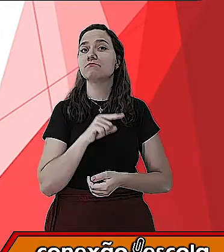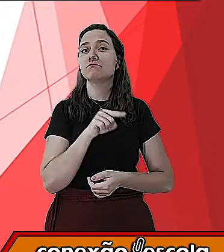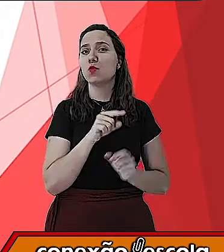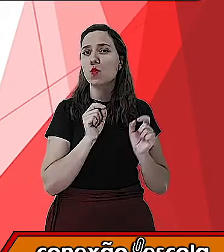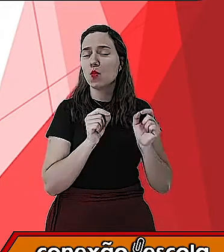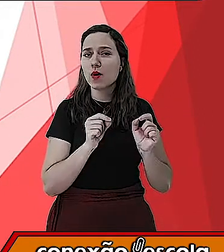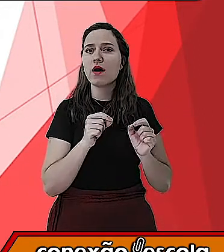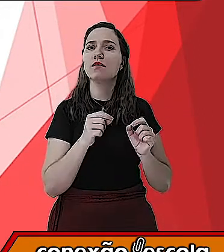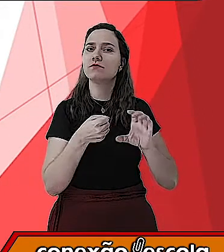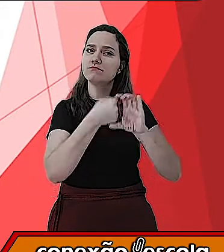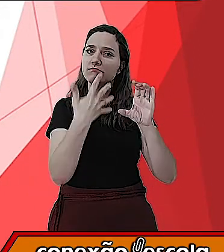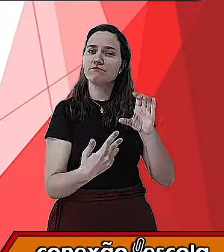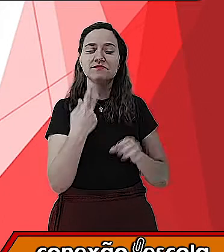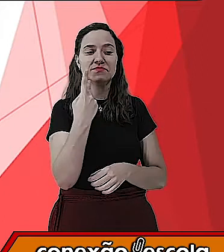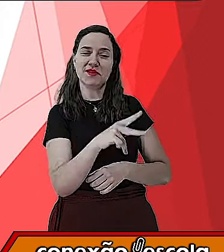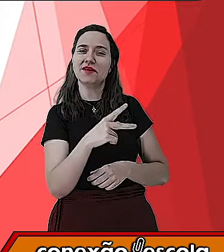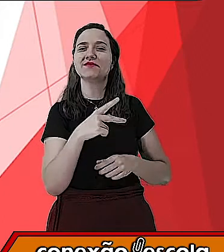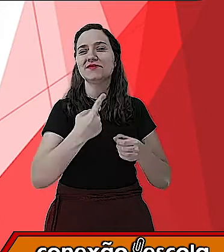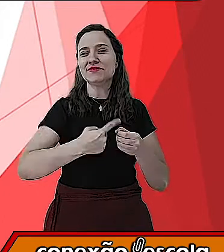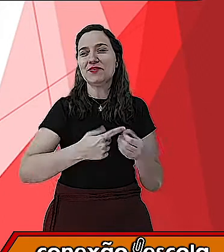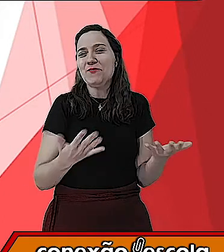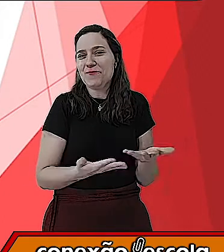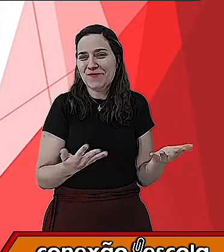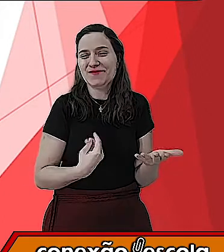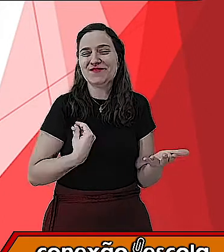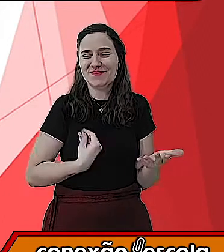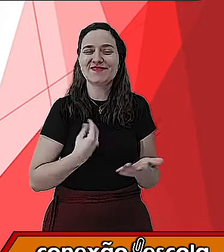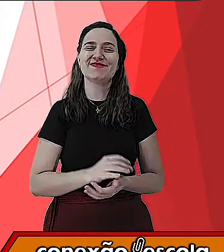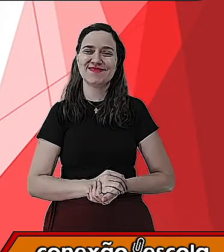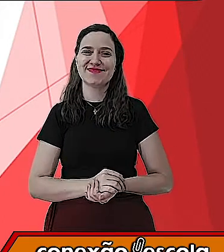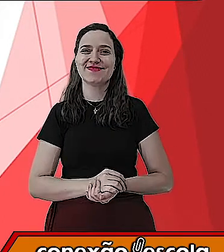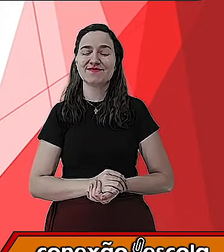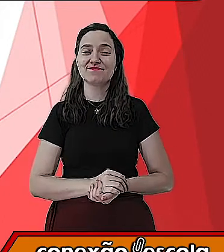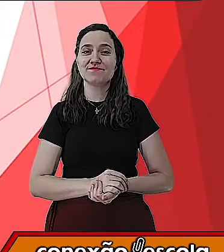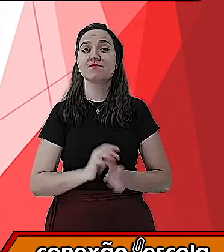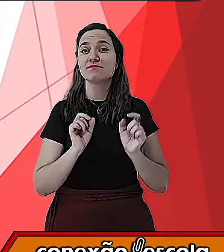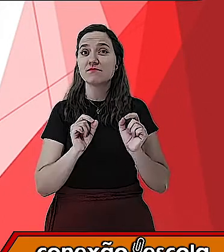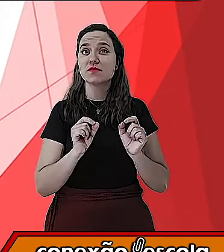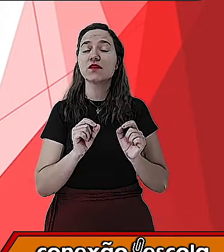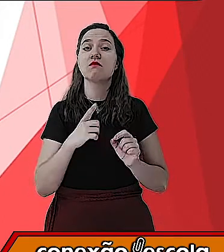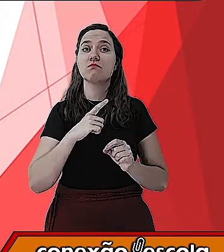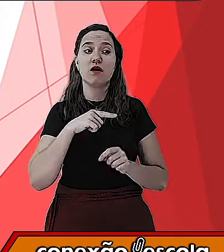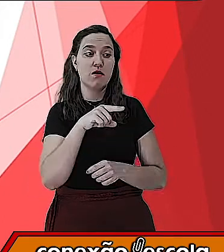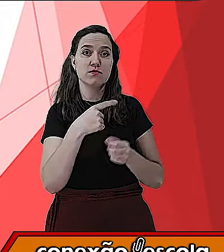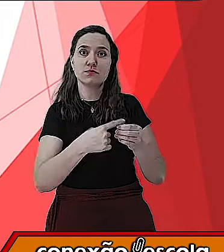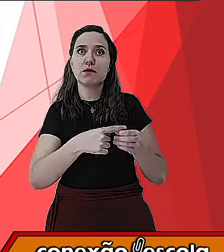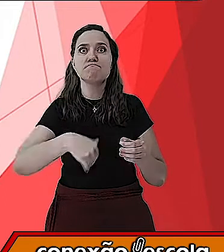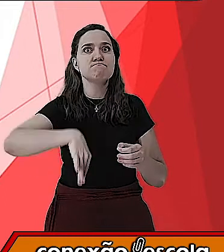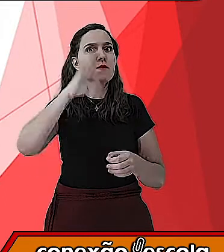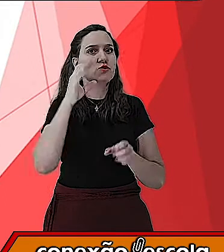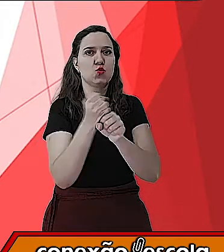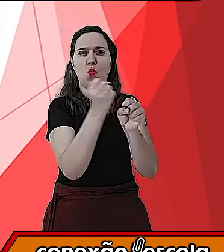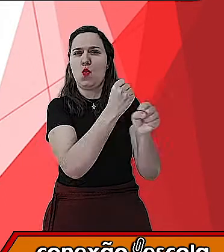resultou nas características das cidades que conhecemos hoje. Geralmente, há mais construções do